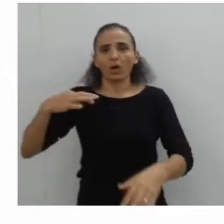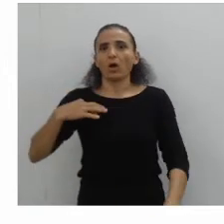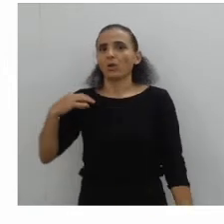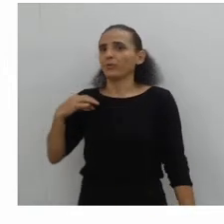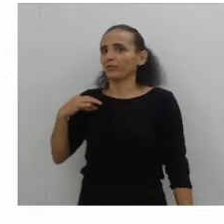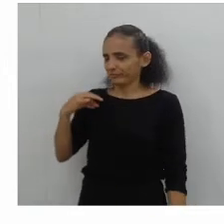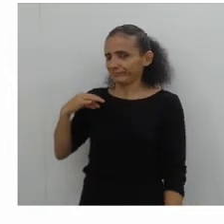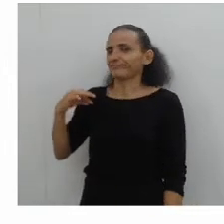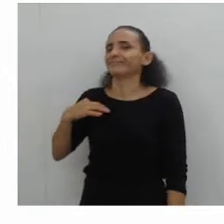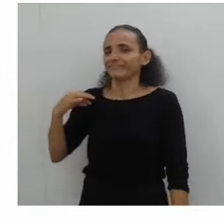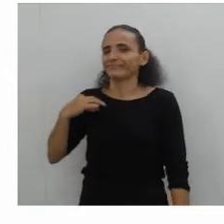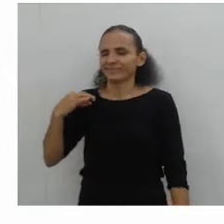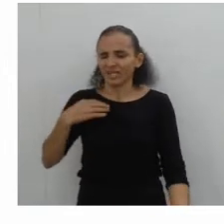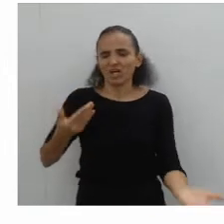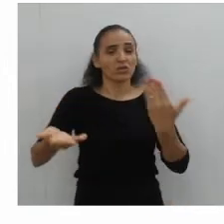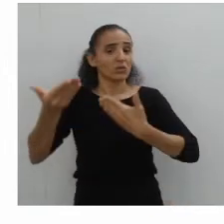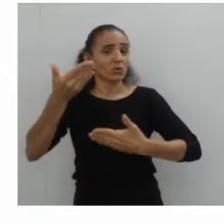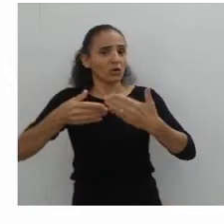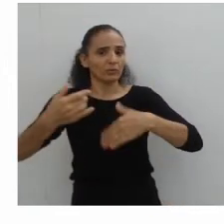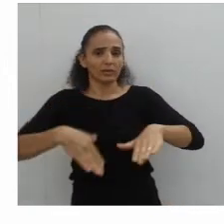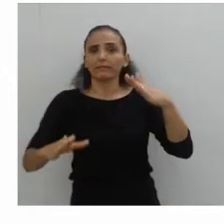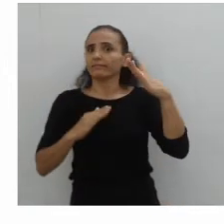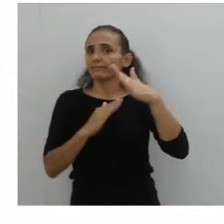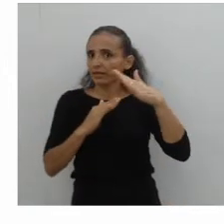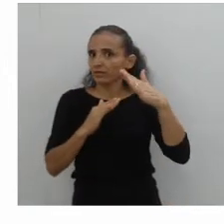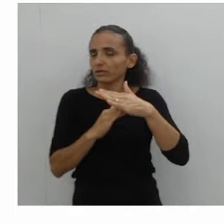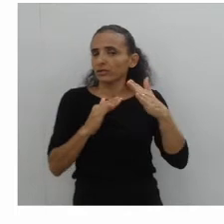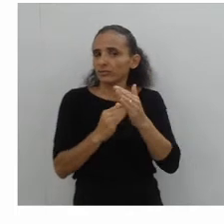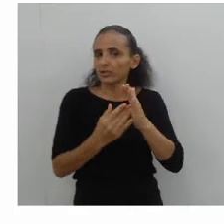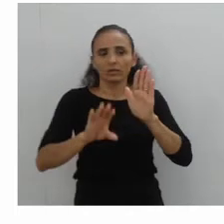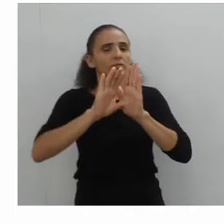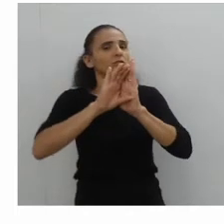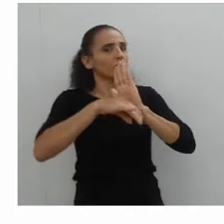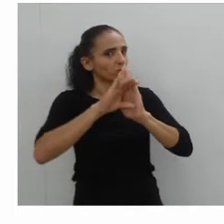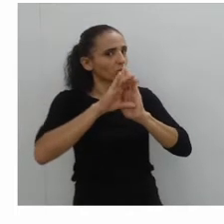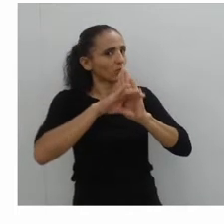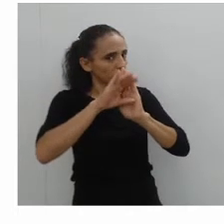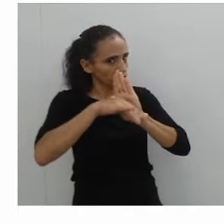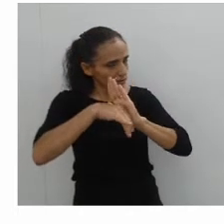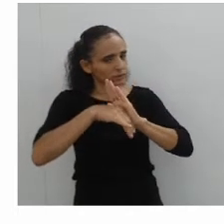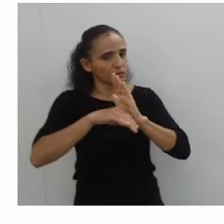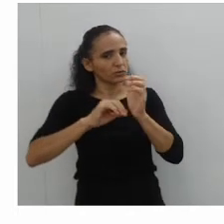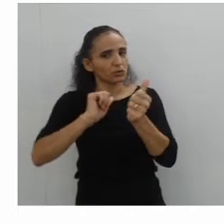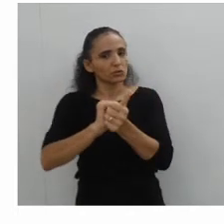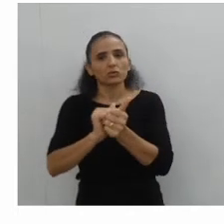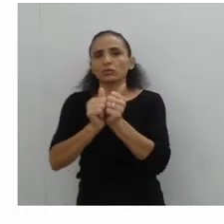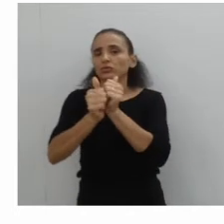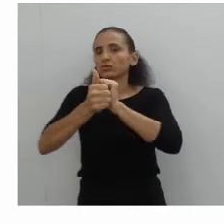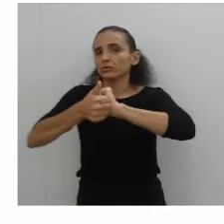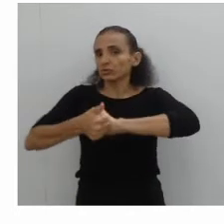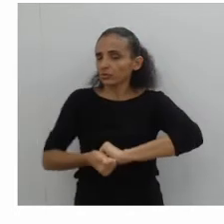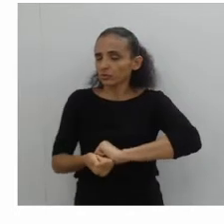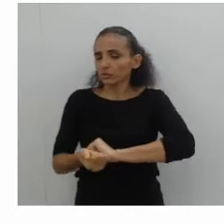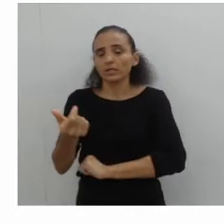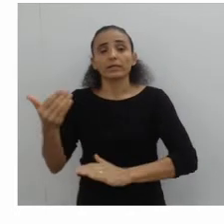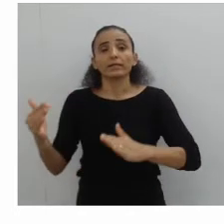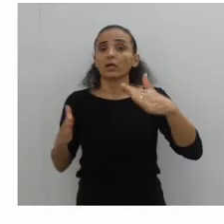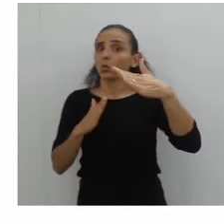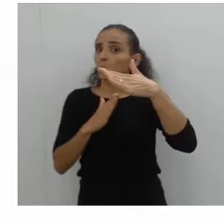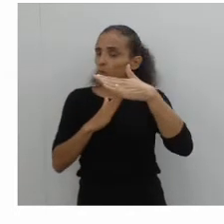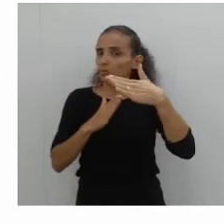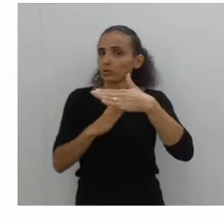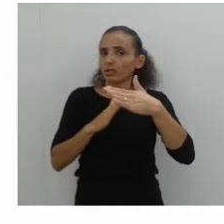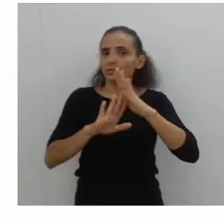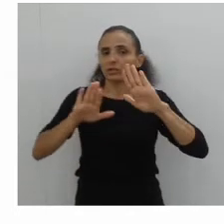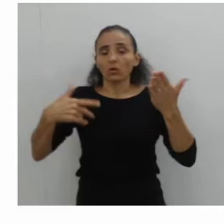voluntária, exercida dentro de limites. Isso é o conceito de jogo, tá bom? Dentro de limites. Quais são os